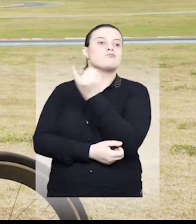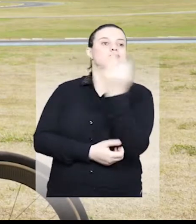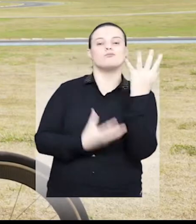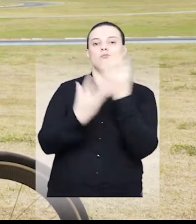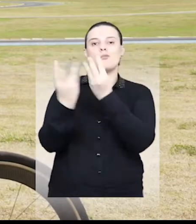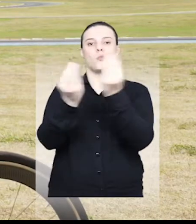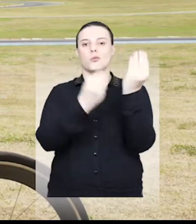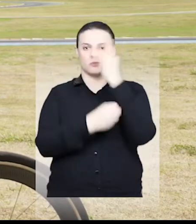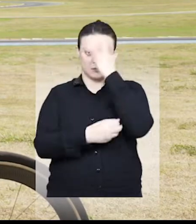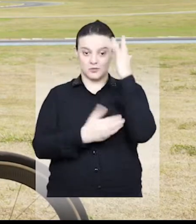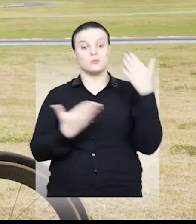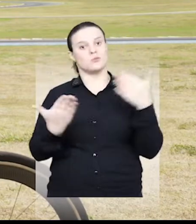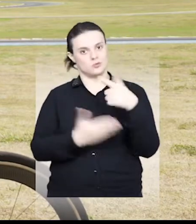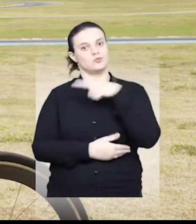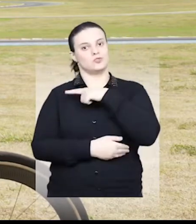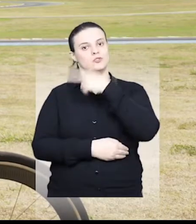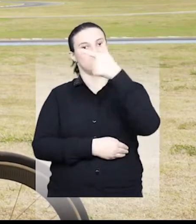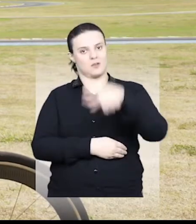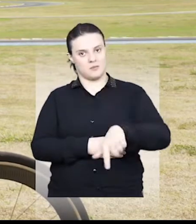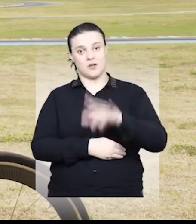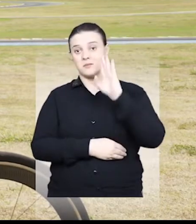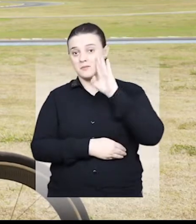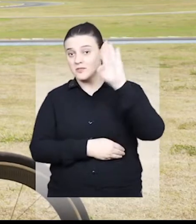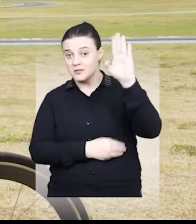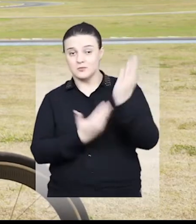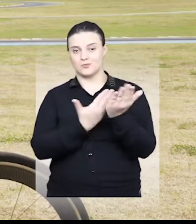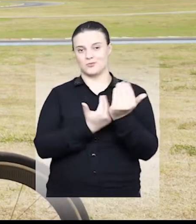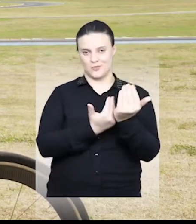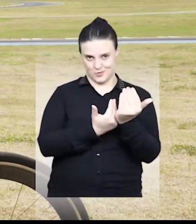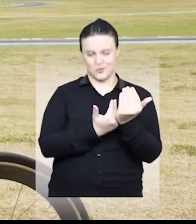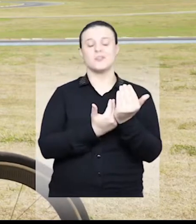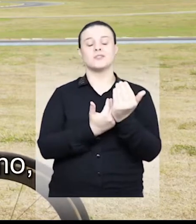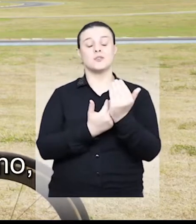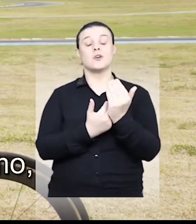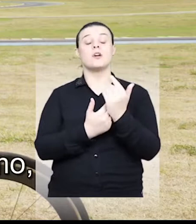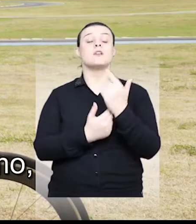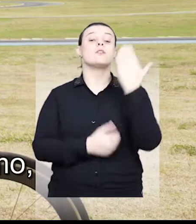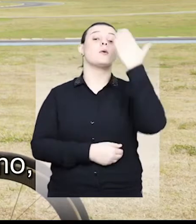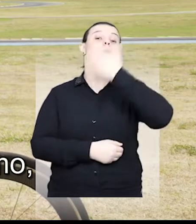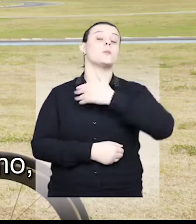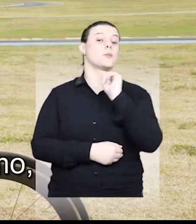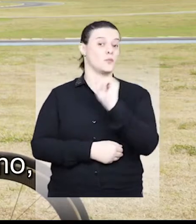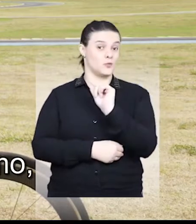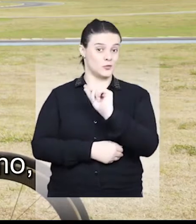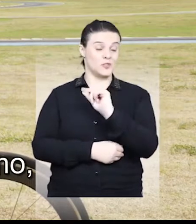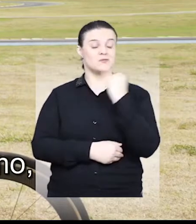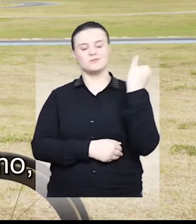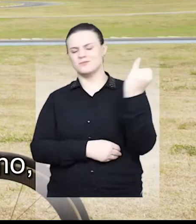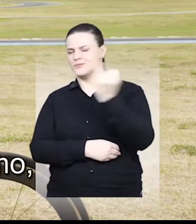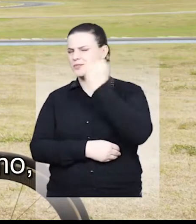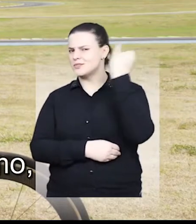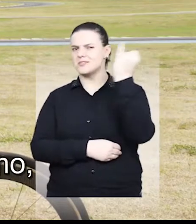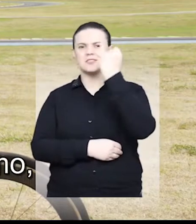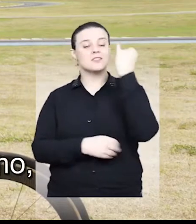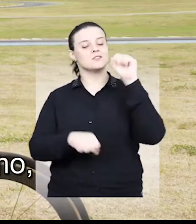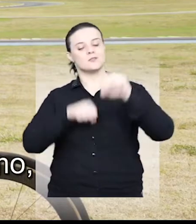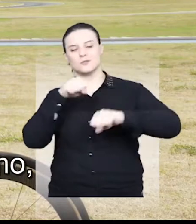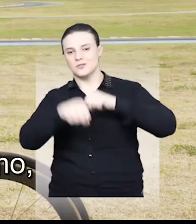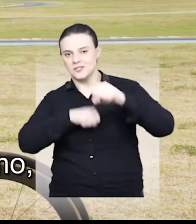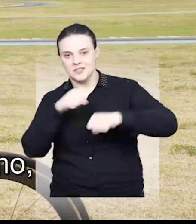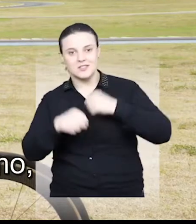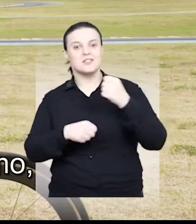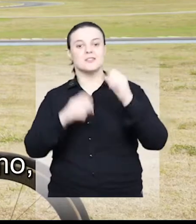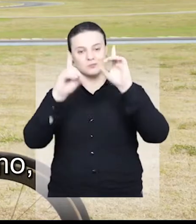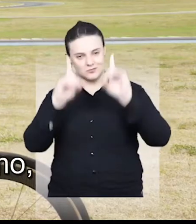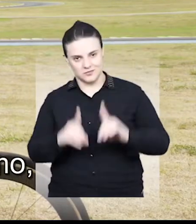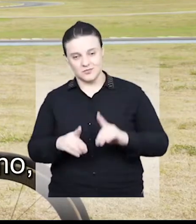tantos atletas como hoje em dia, principalmente atletas novos. Isso mostra que a importância do ciclismo,